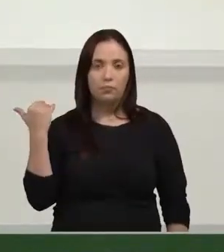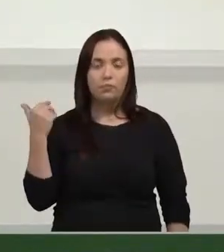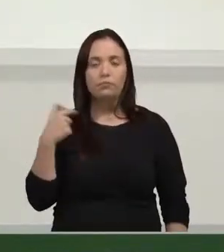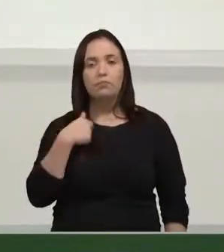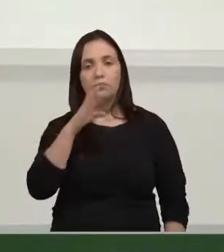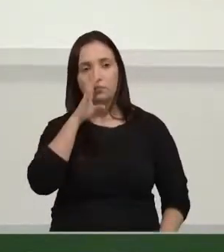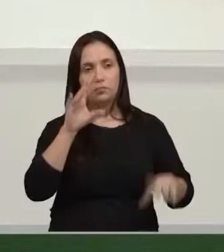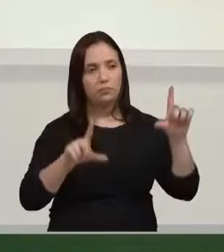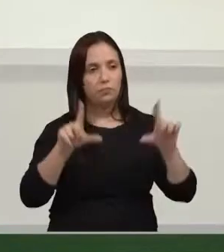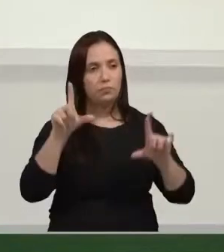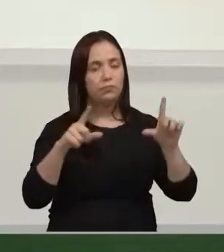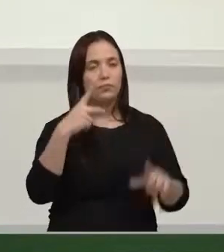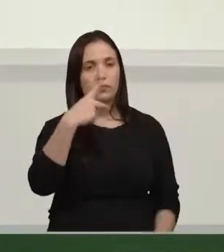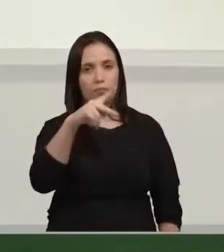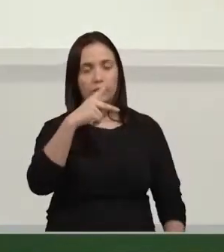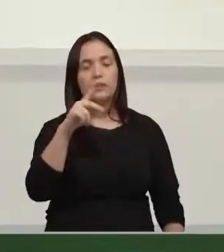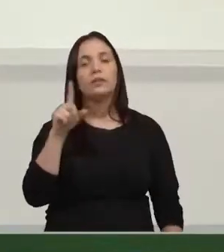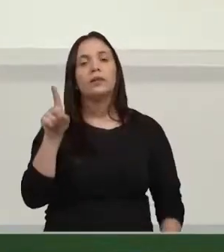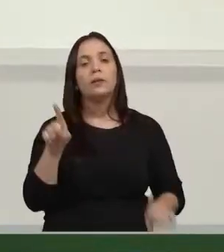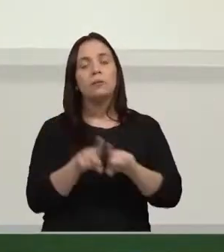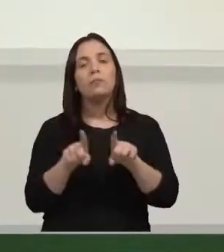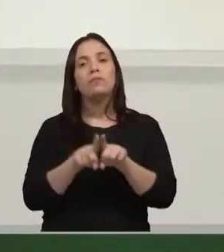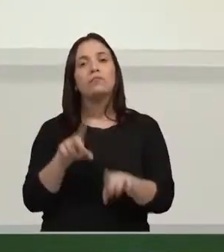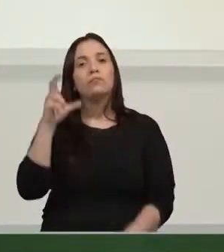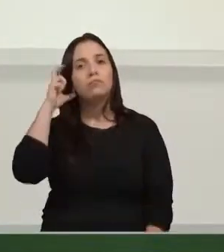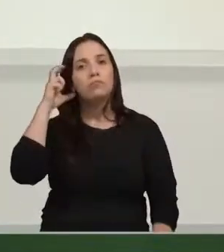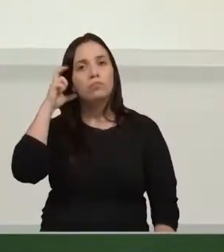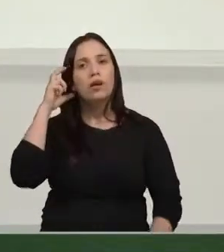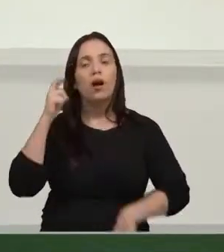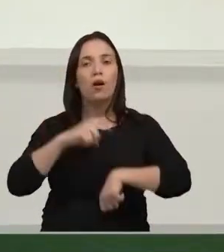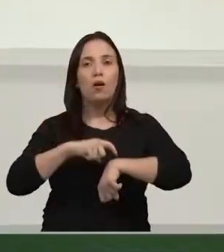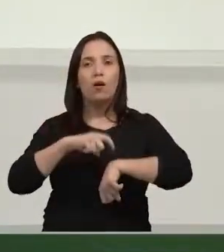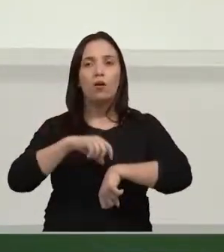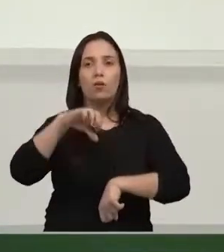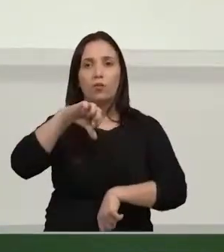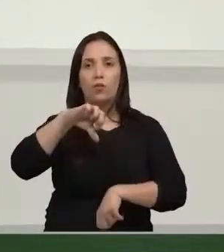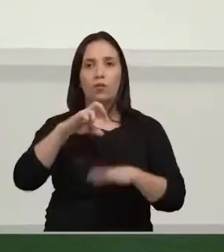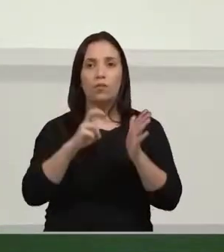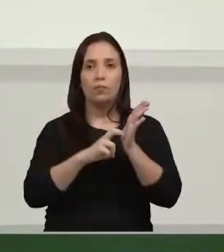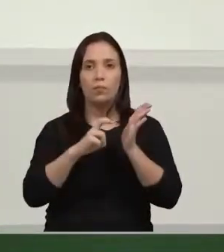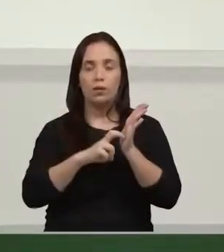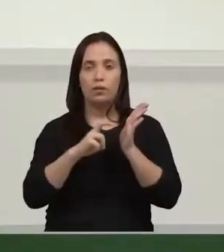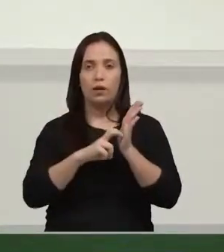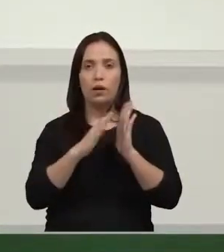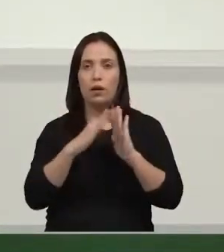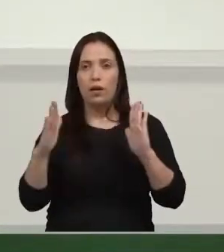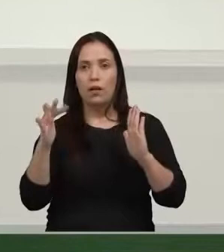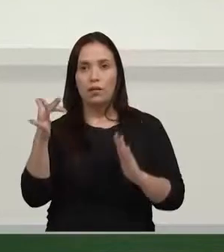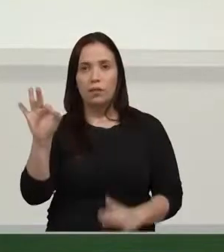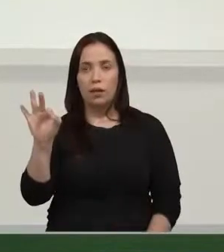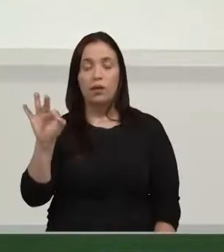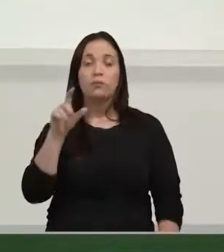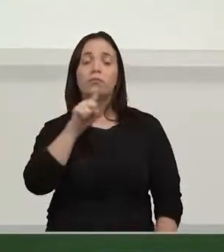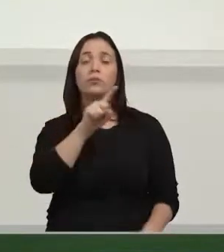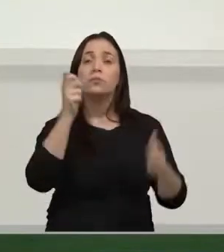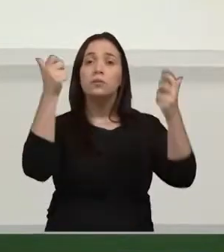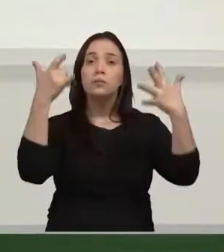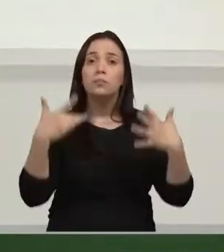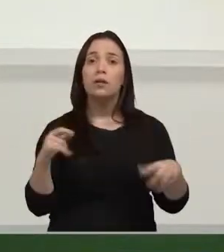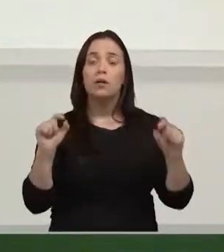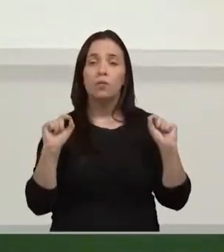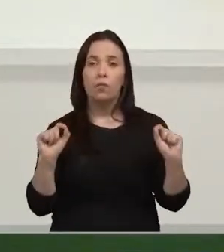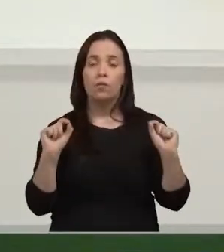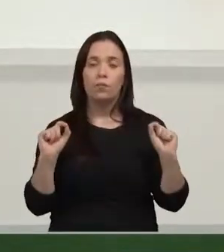e é candidato à reeleição, em dar uma medalha, homenagear aquela policial que atirou